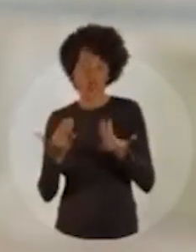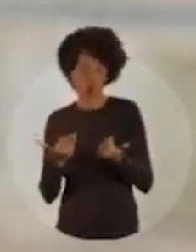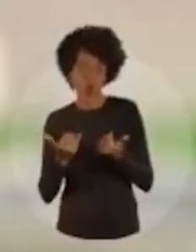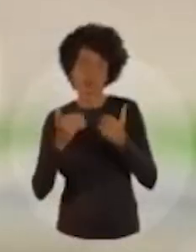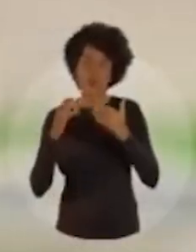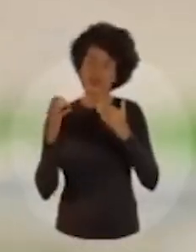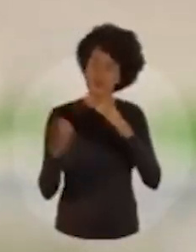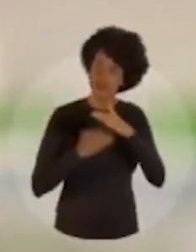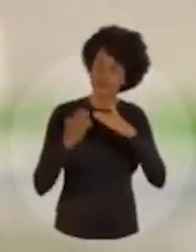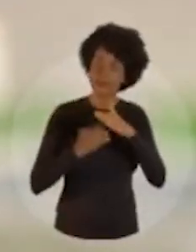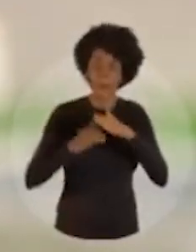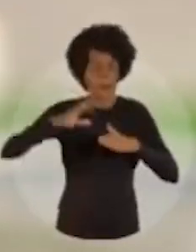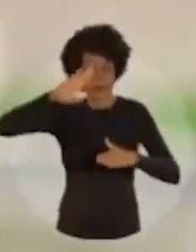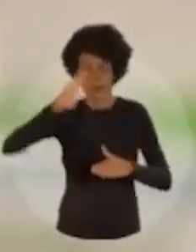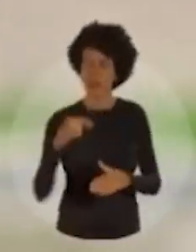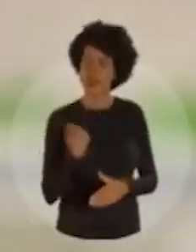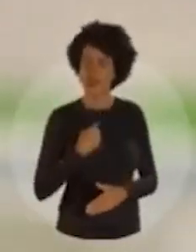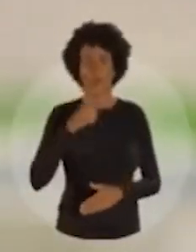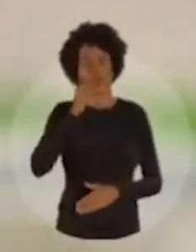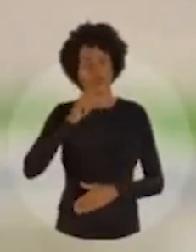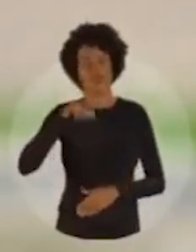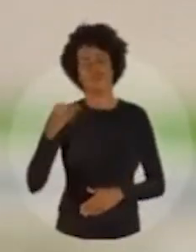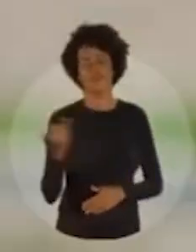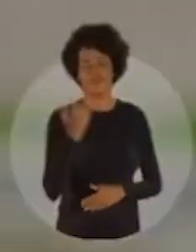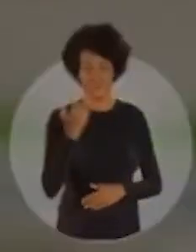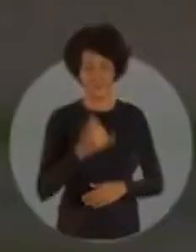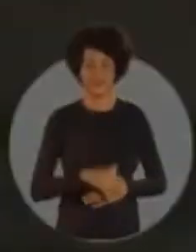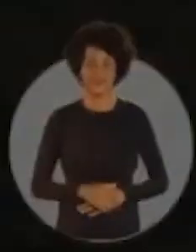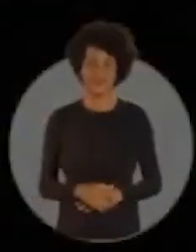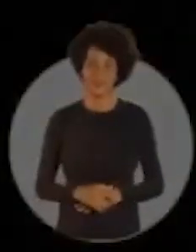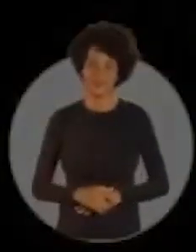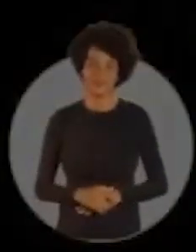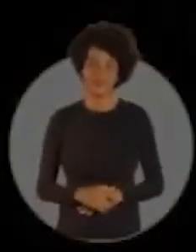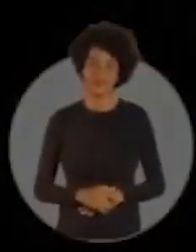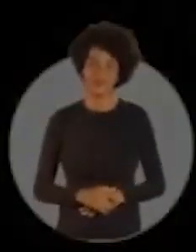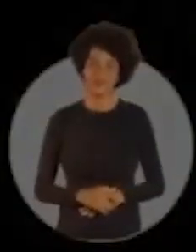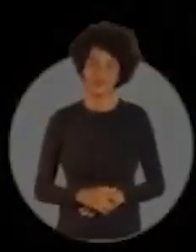empreendedores e principalmente nós mulheres é muito importante